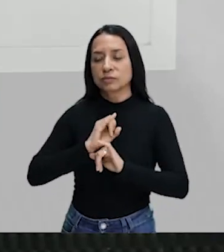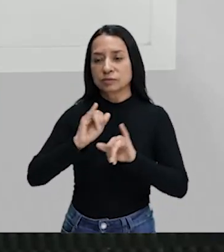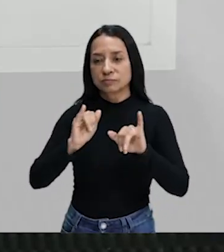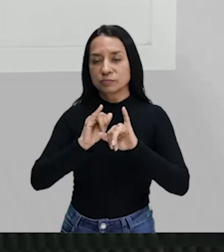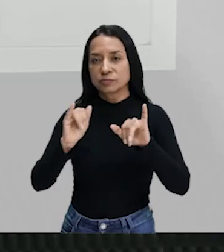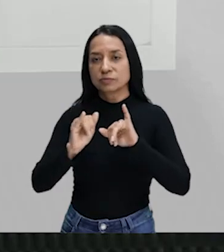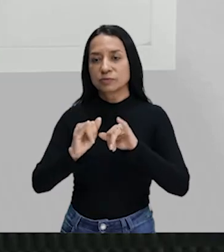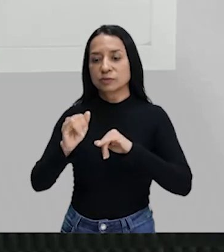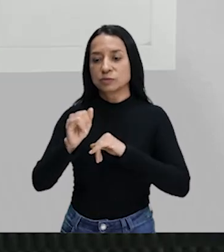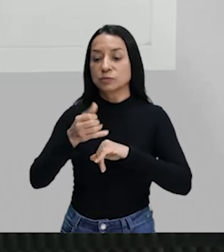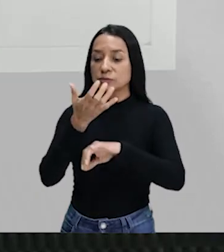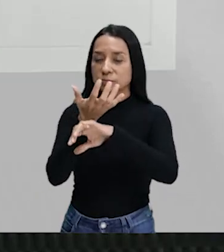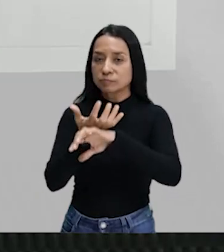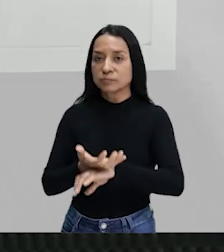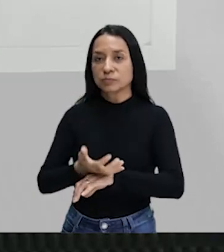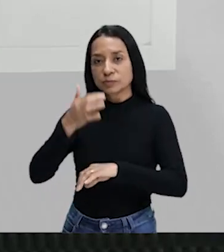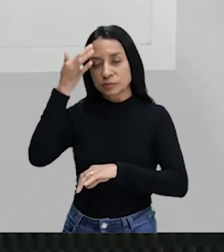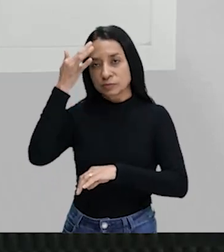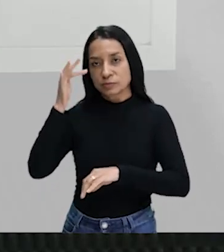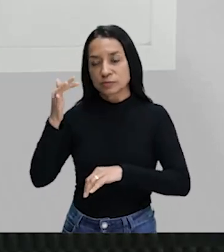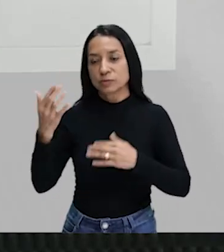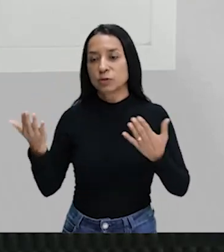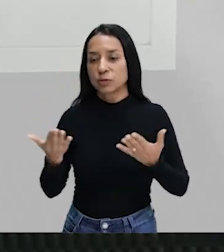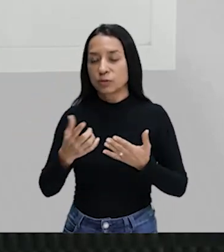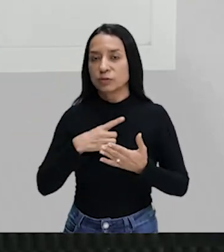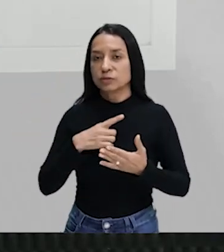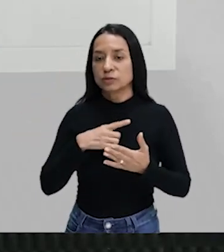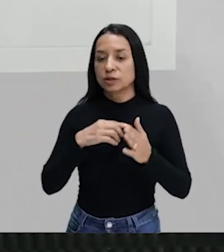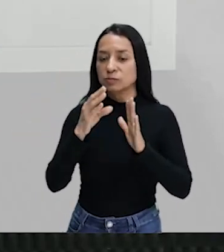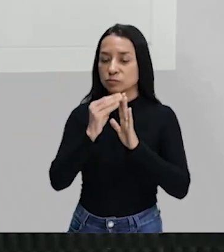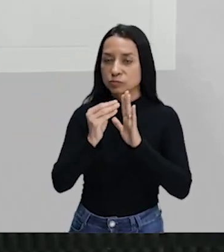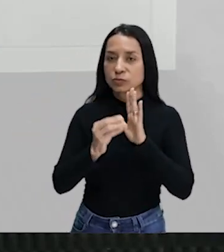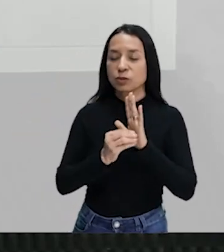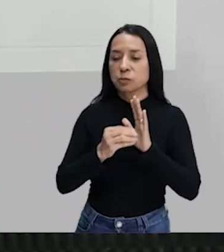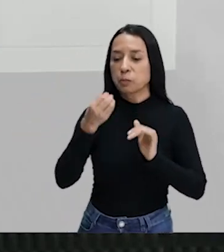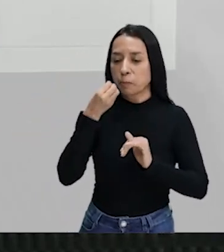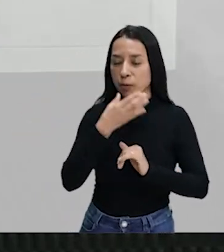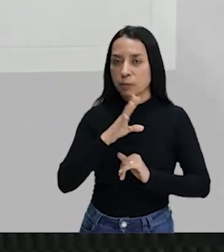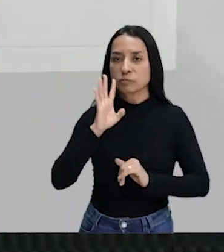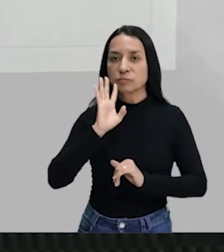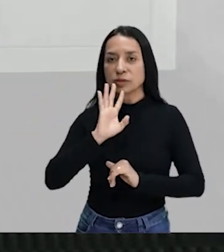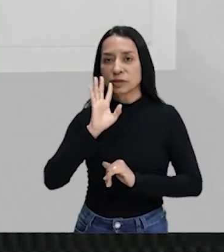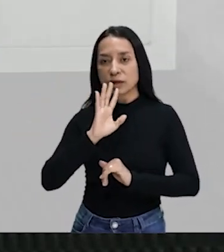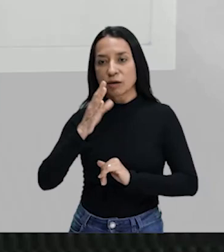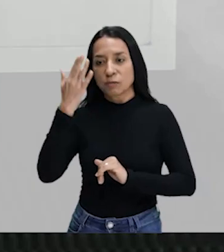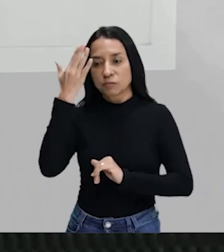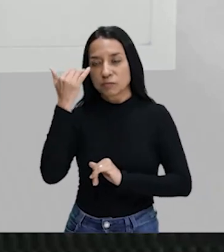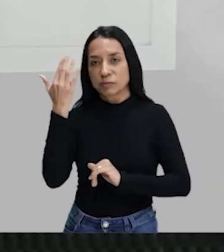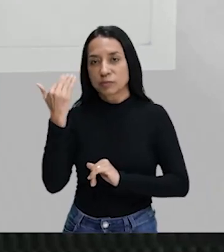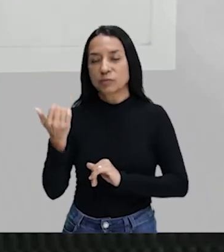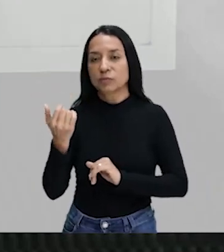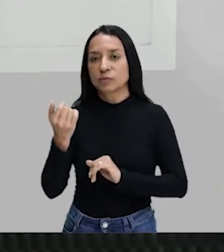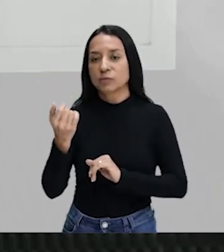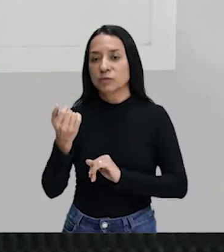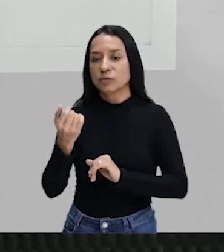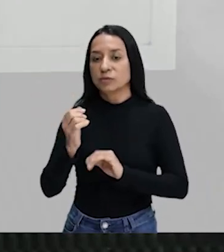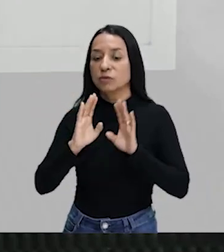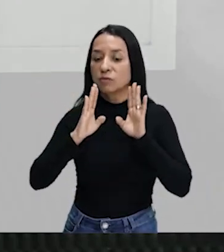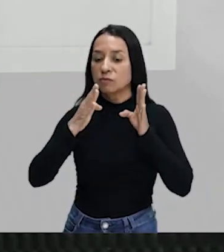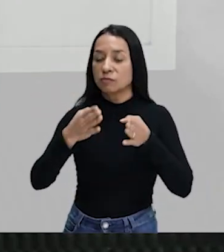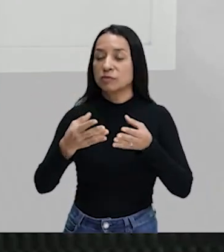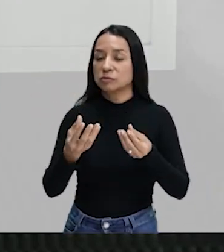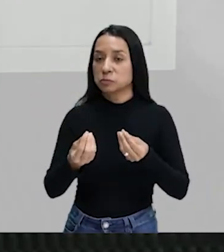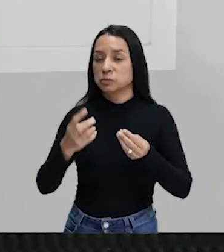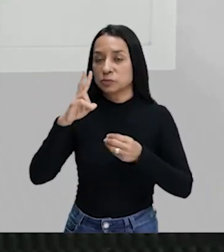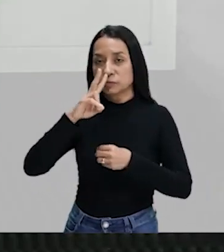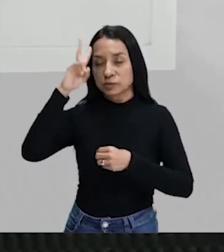filosofia. E hoje nós temos um conteúdo muito bacana. Nós temos um conteúdo aqui famoso, abordado em muitos